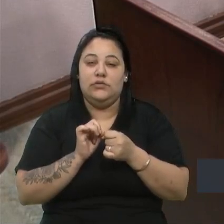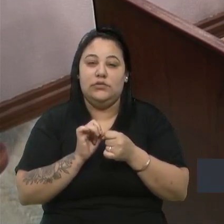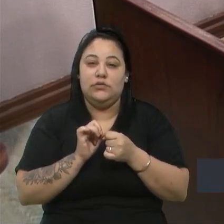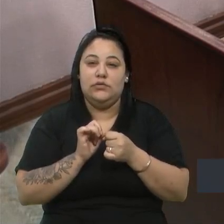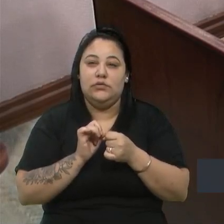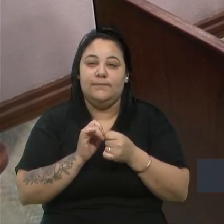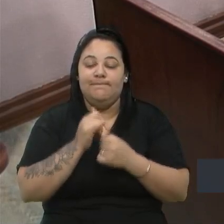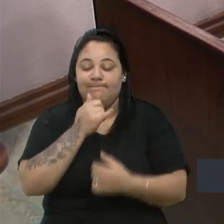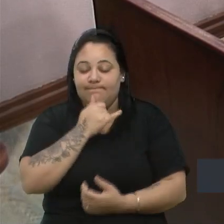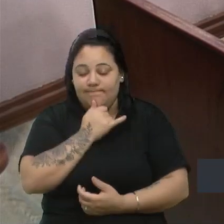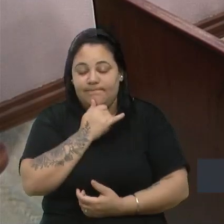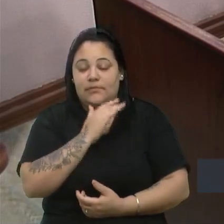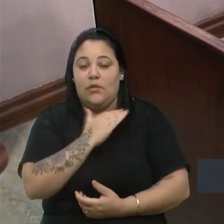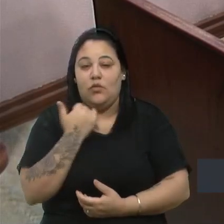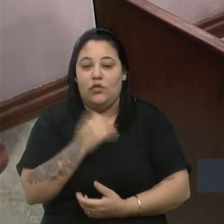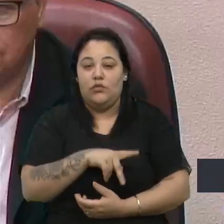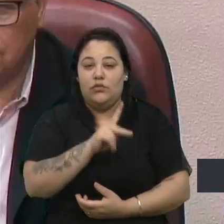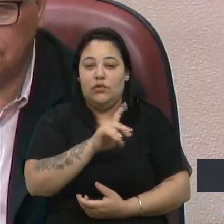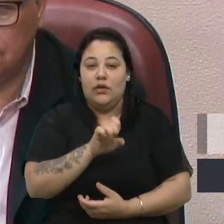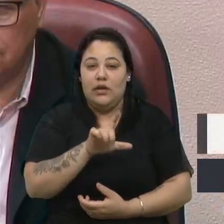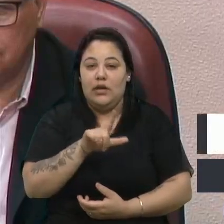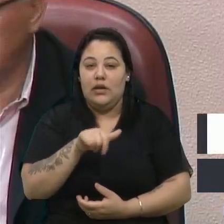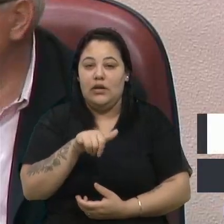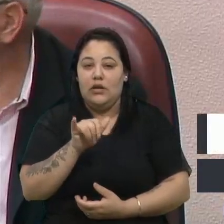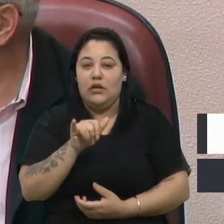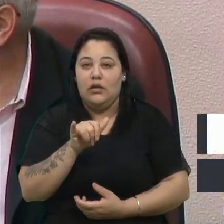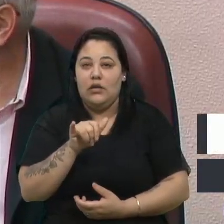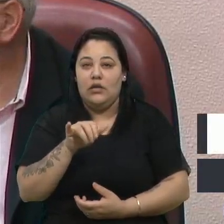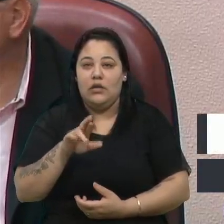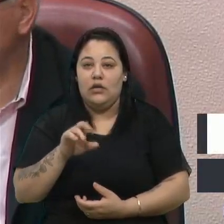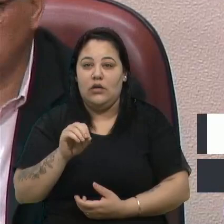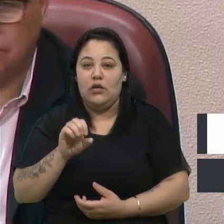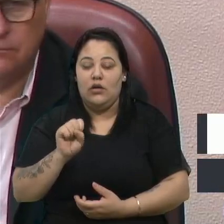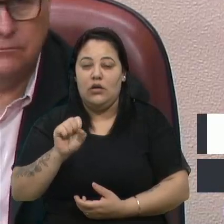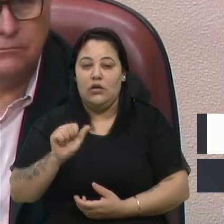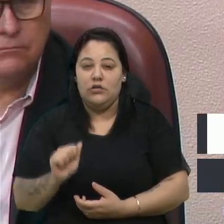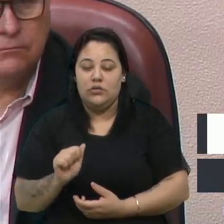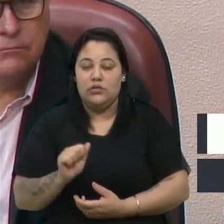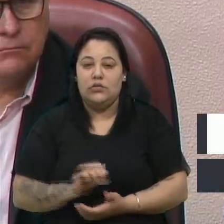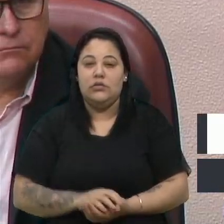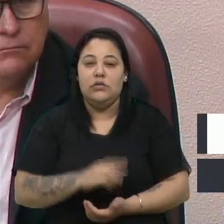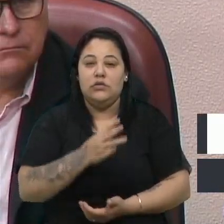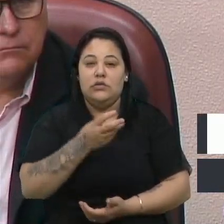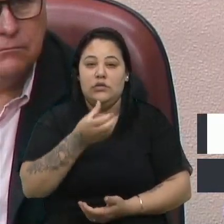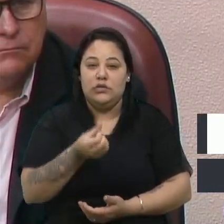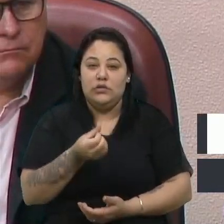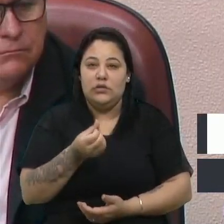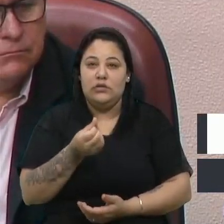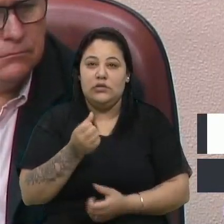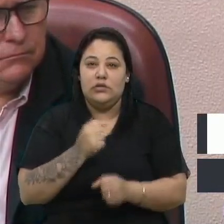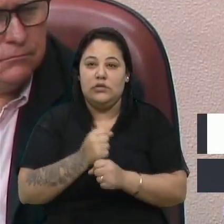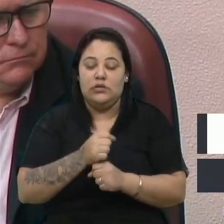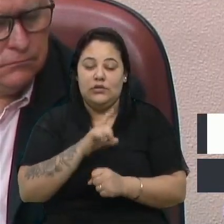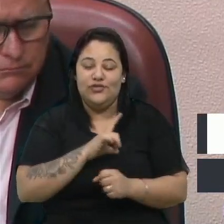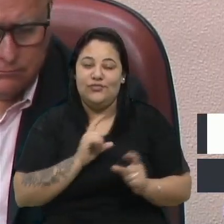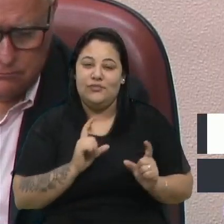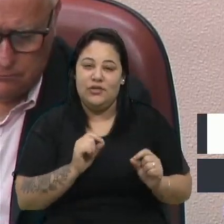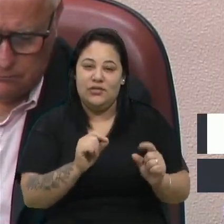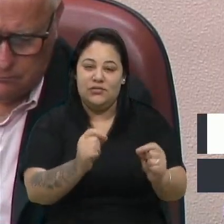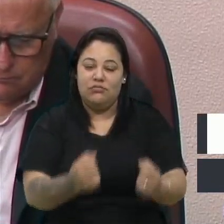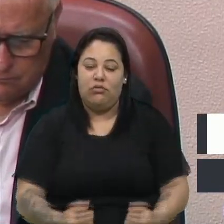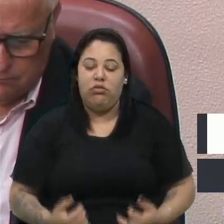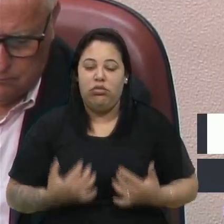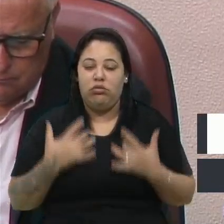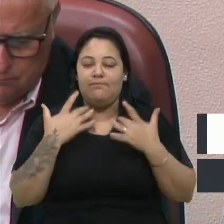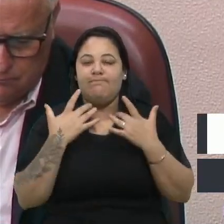de Kelly da Rosa Ferreira, aos 36 anos, acometida por um câncer, um